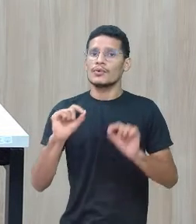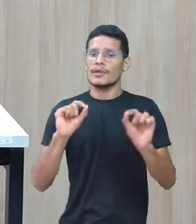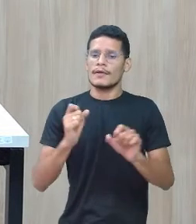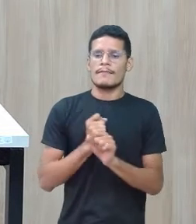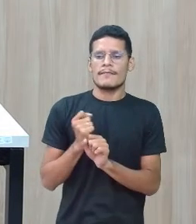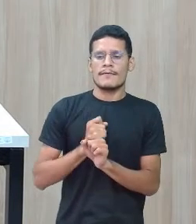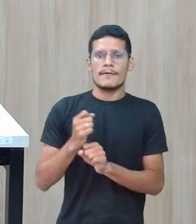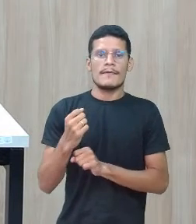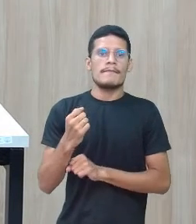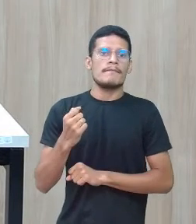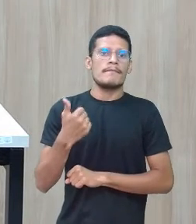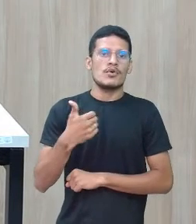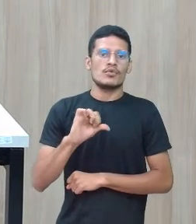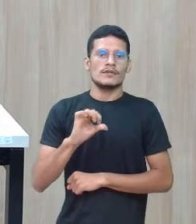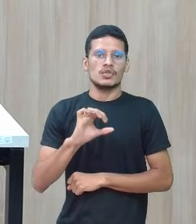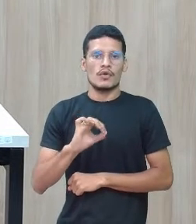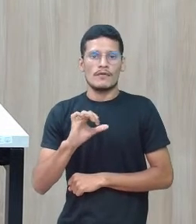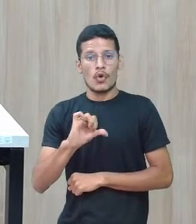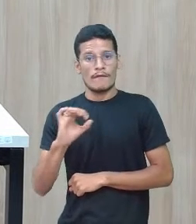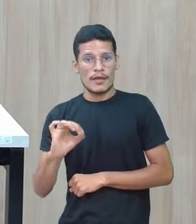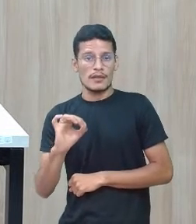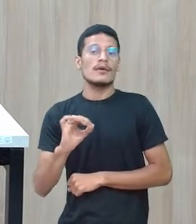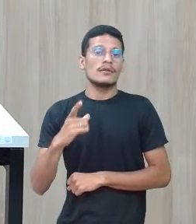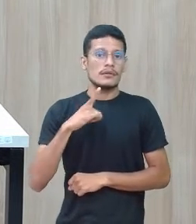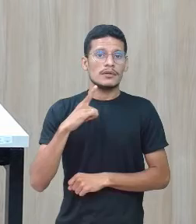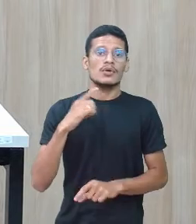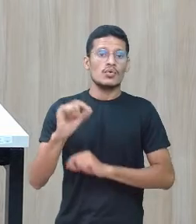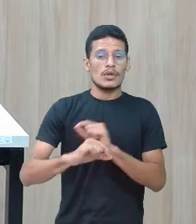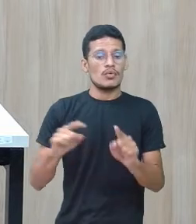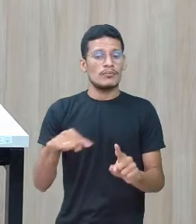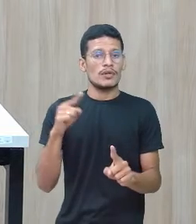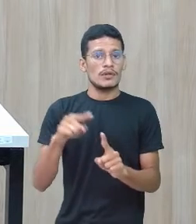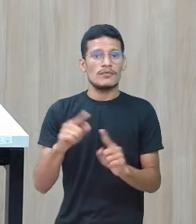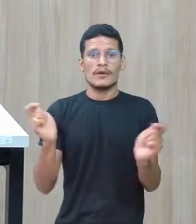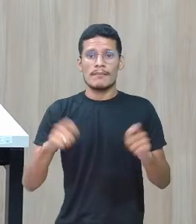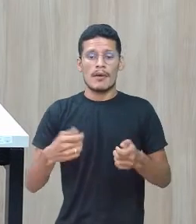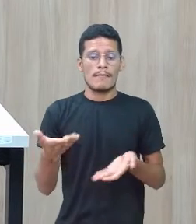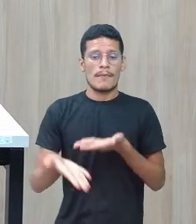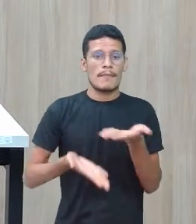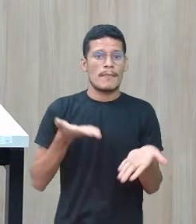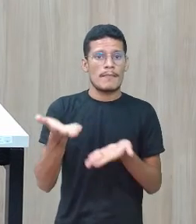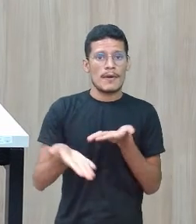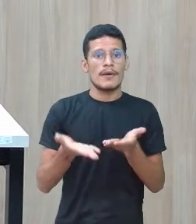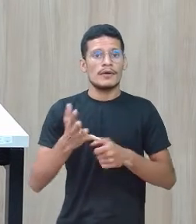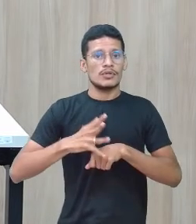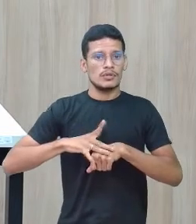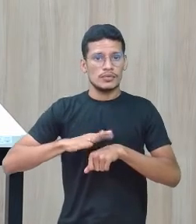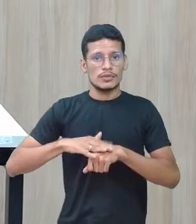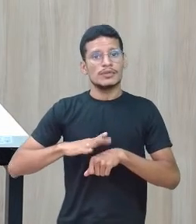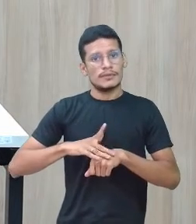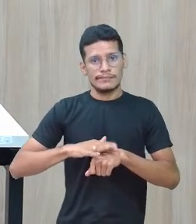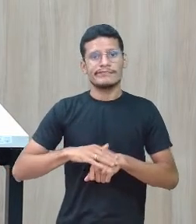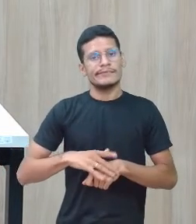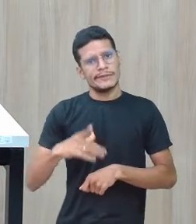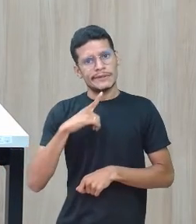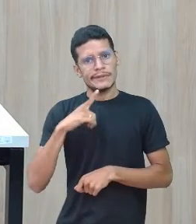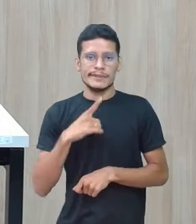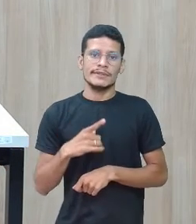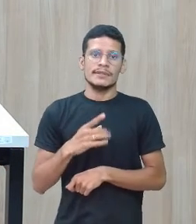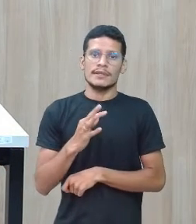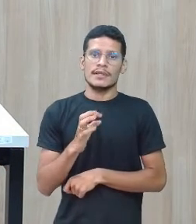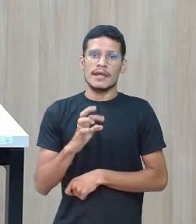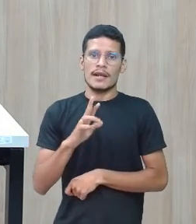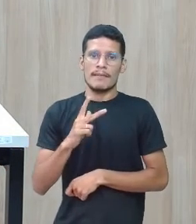anos 90, mais ou menos, ela tinha esse objetivo, de tratar as doenças, fazer uma terapia justamente